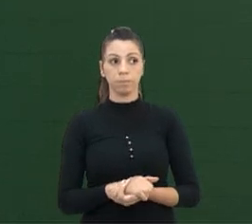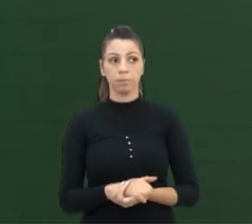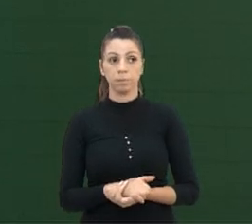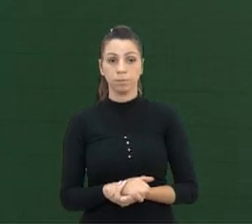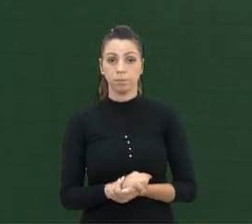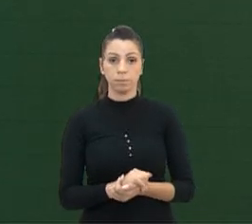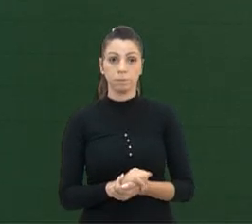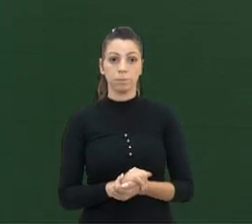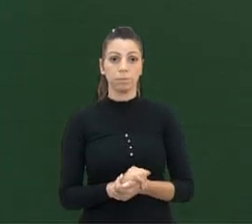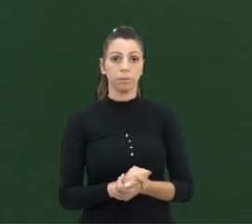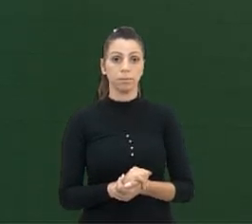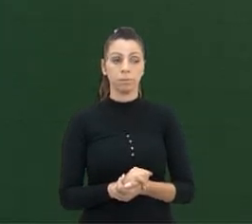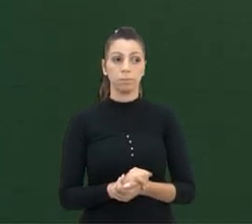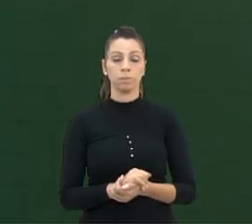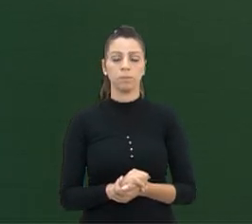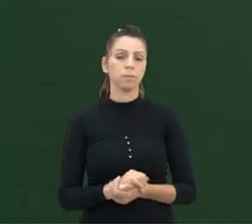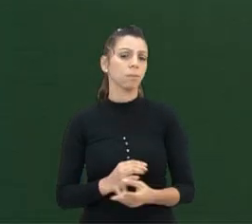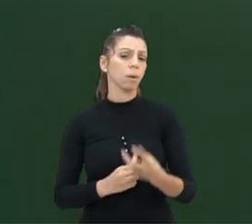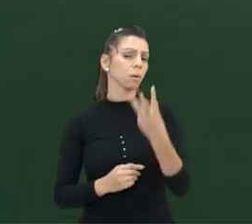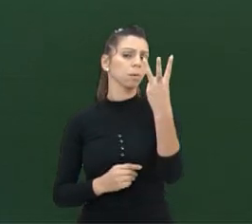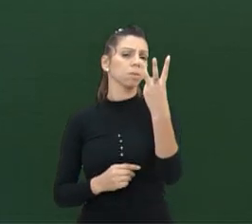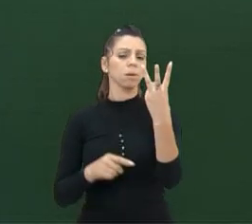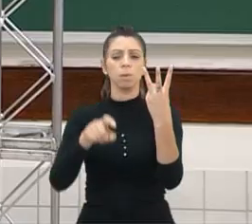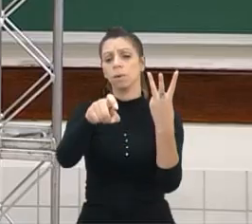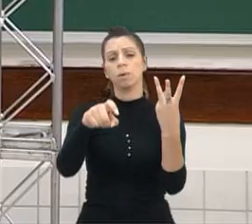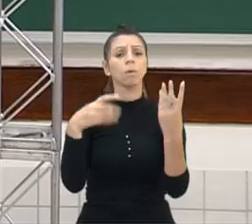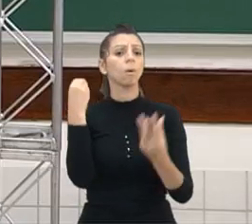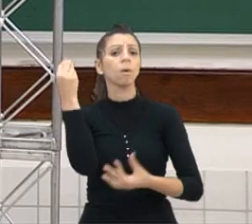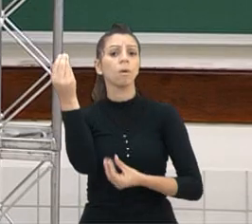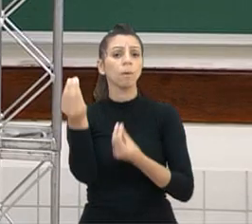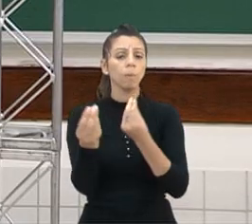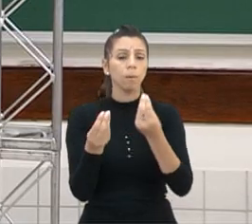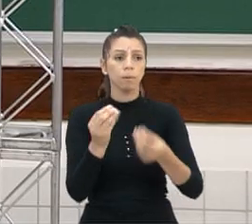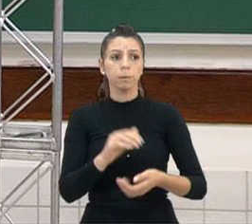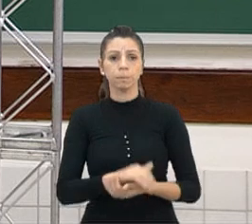Certo? E o 3x? Como é que vai ficar?